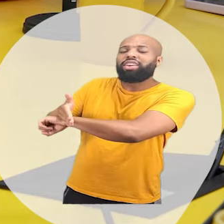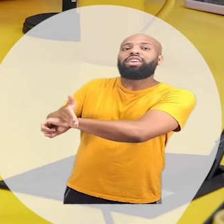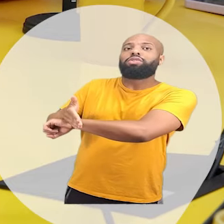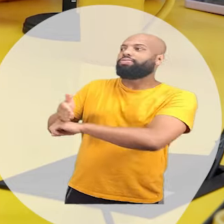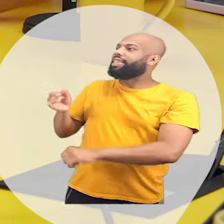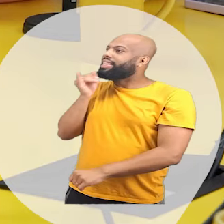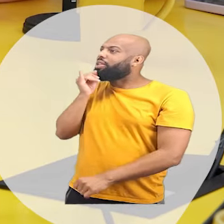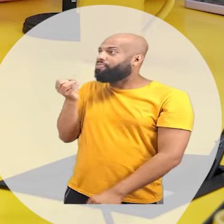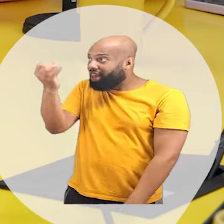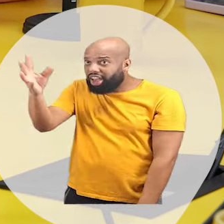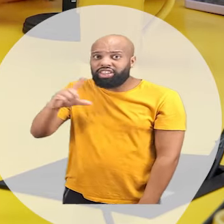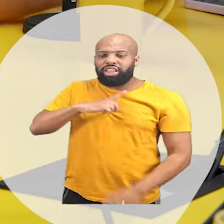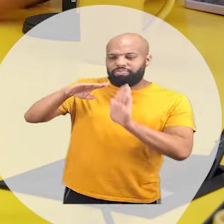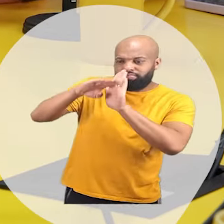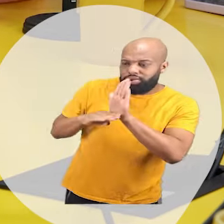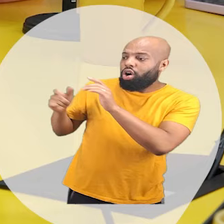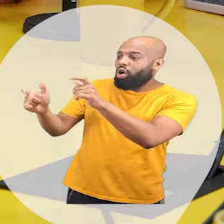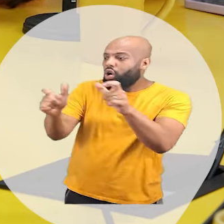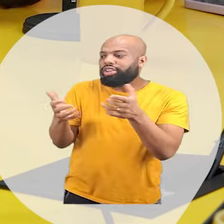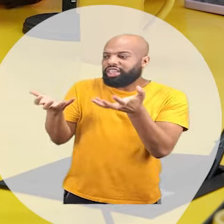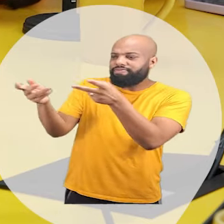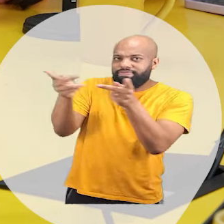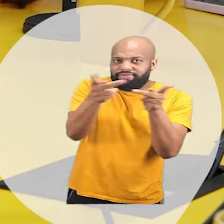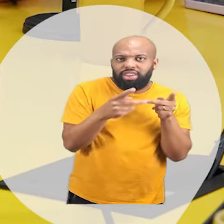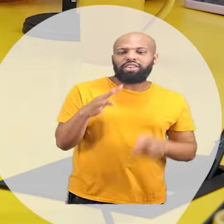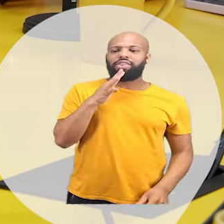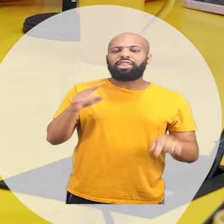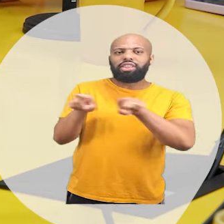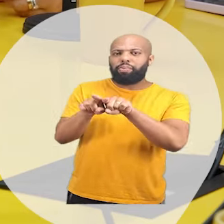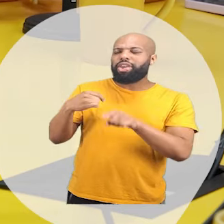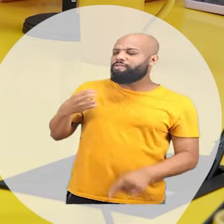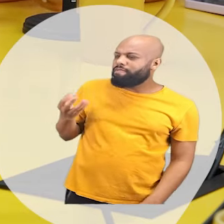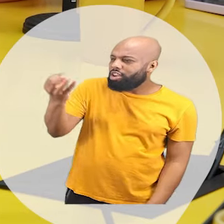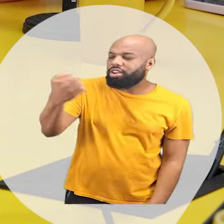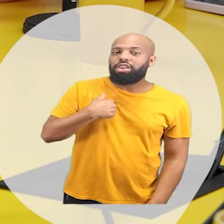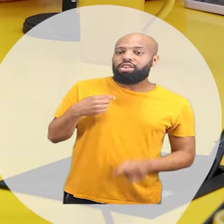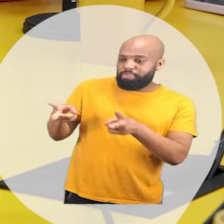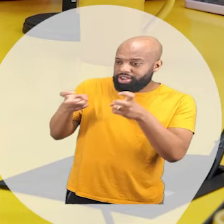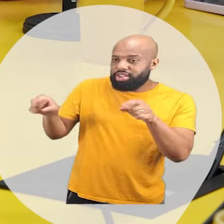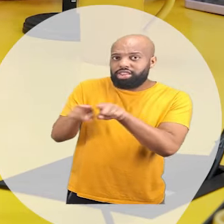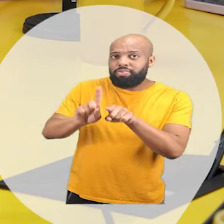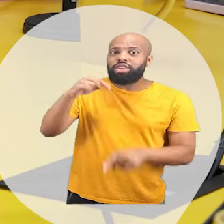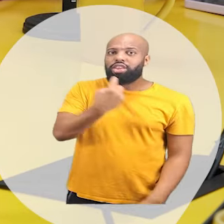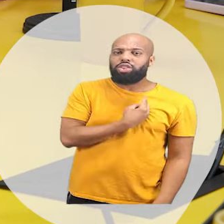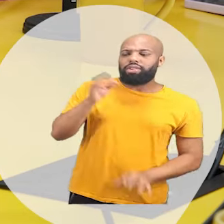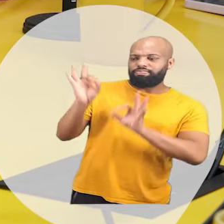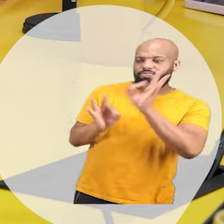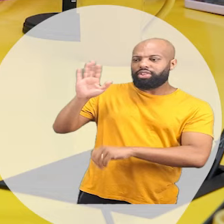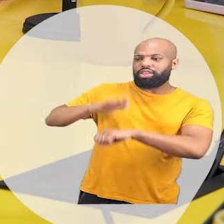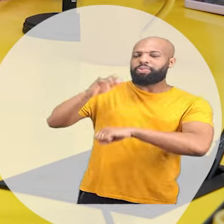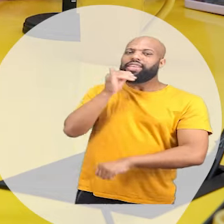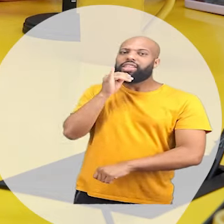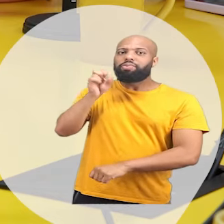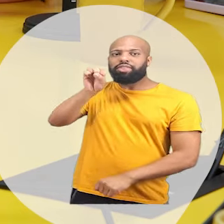tem tudo programado que que você vai visitar que lugar que você quer conhecer né e fazendo as minhas viagens eu também percebo o quanto a gente se organiza muito